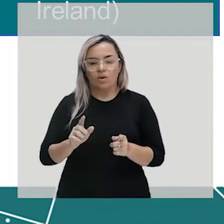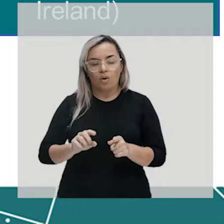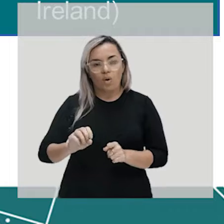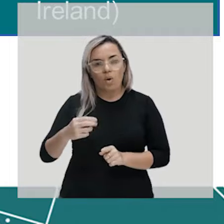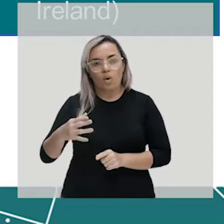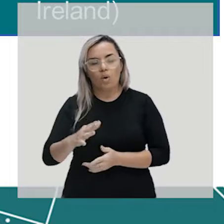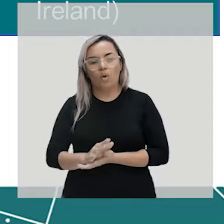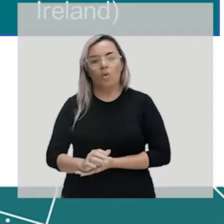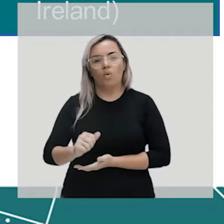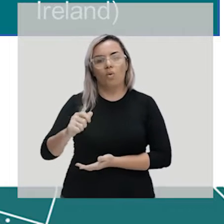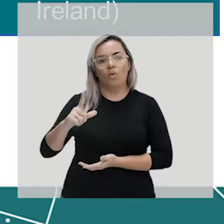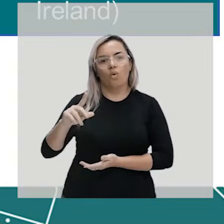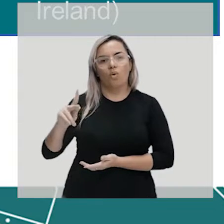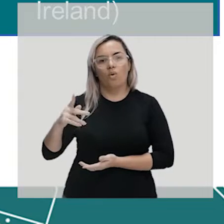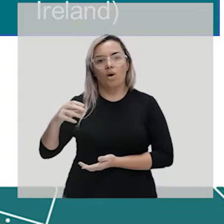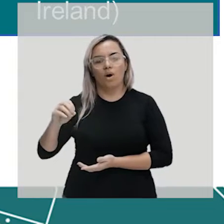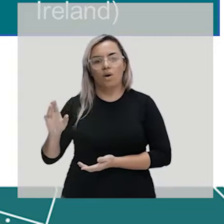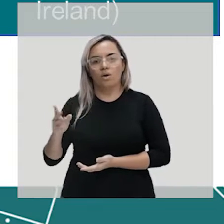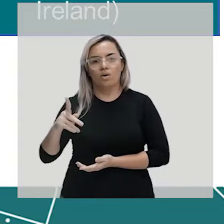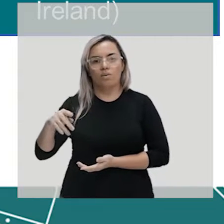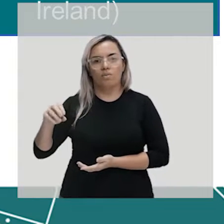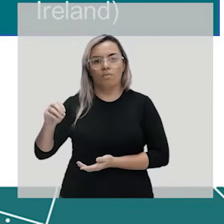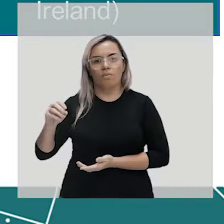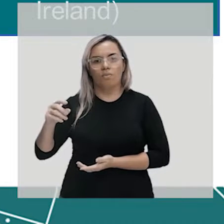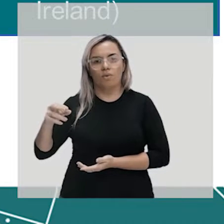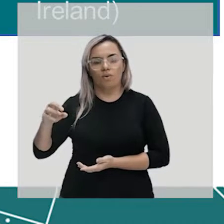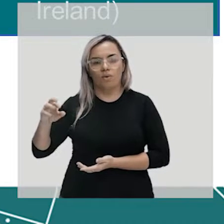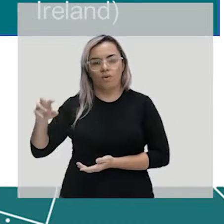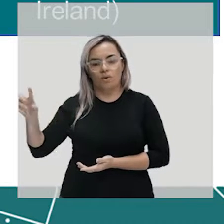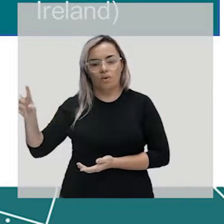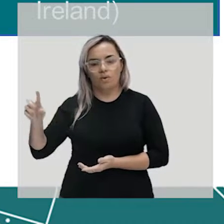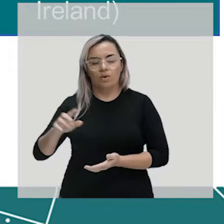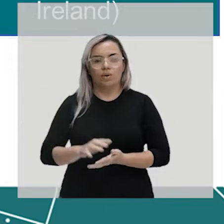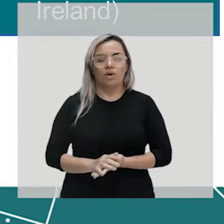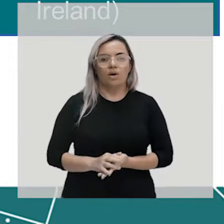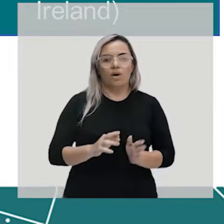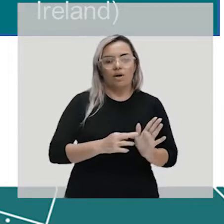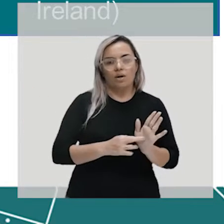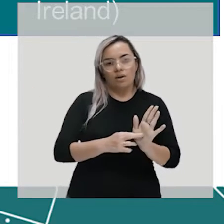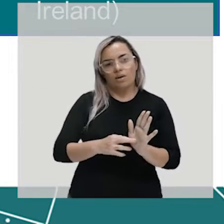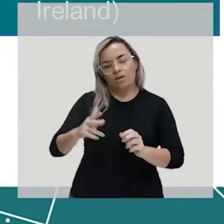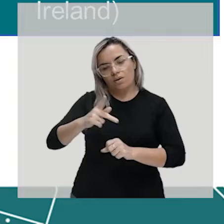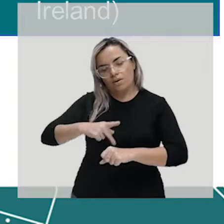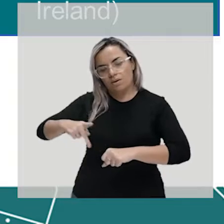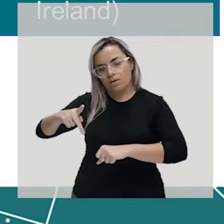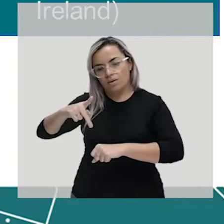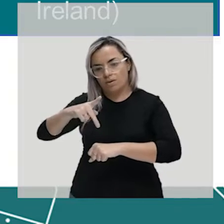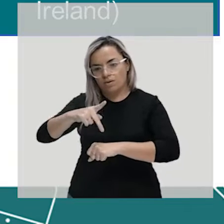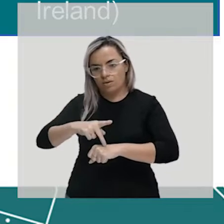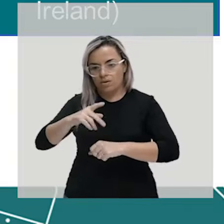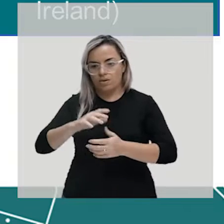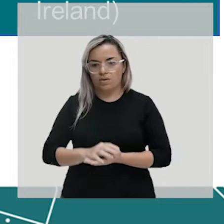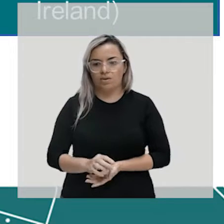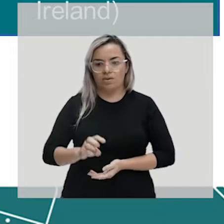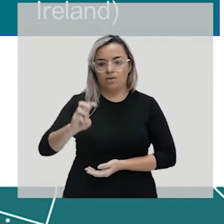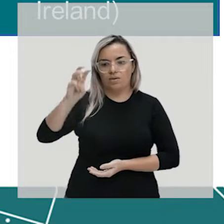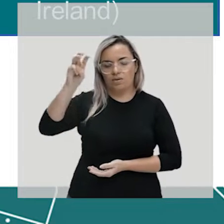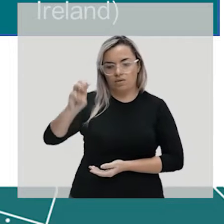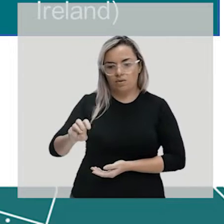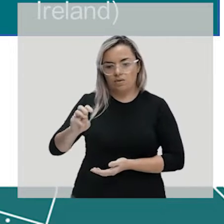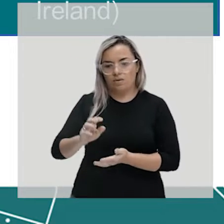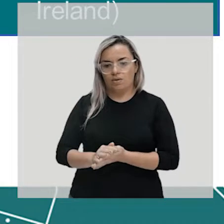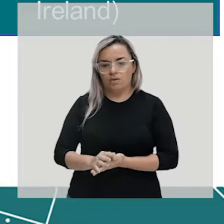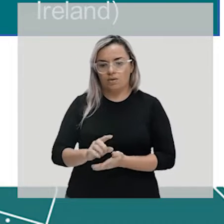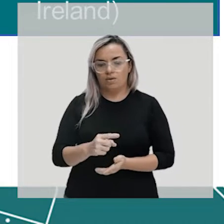uma grande e Cebolinha tá que é a representação de um dos países aqui no caso do País de Gales e aqui da